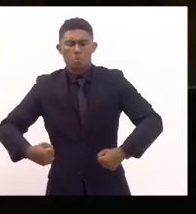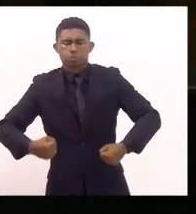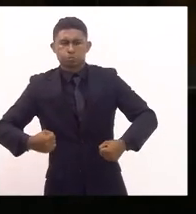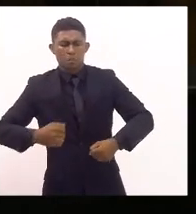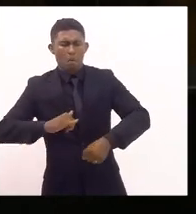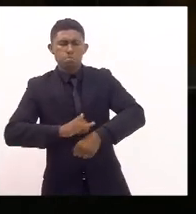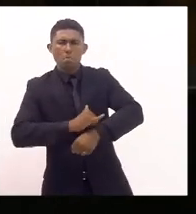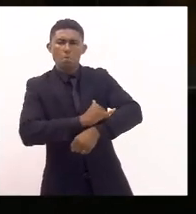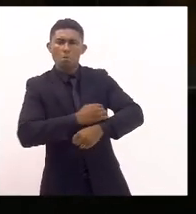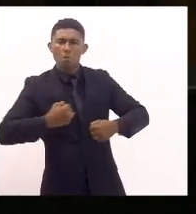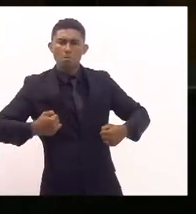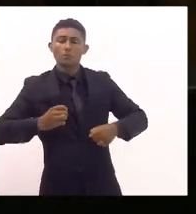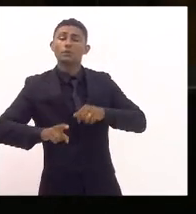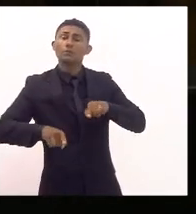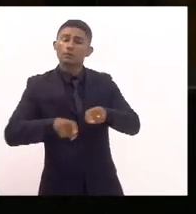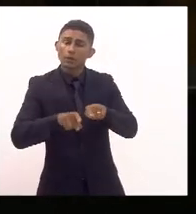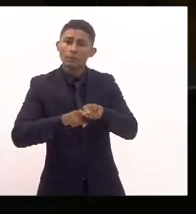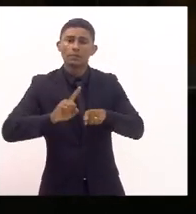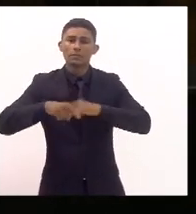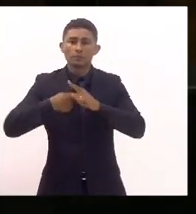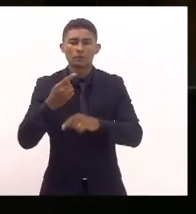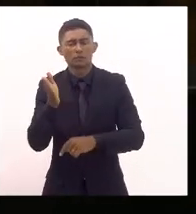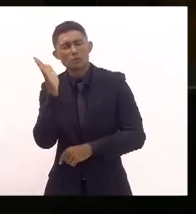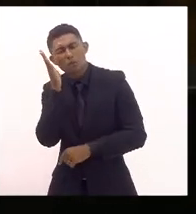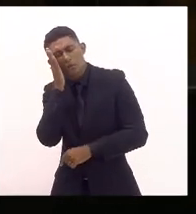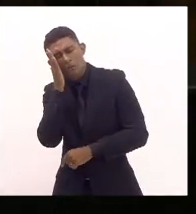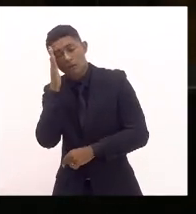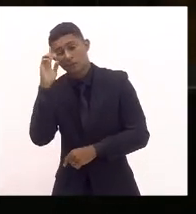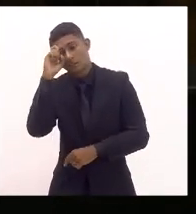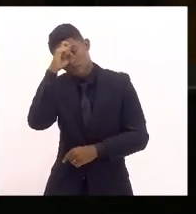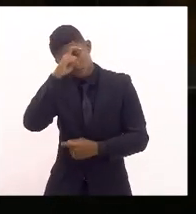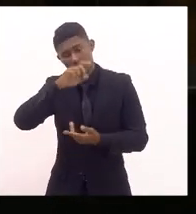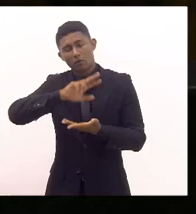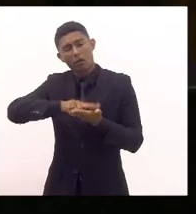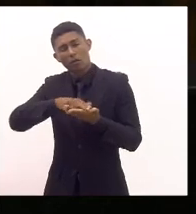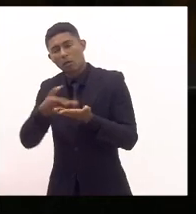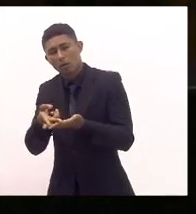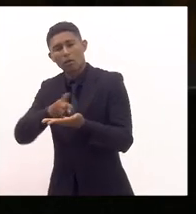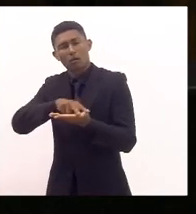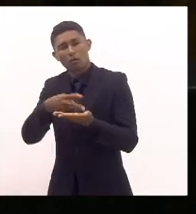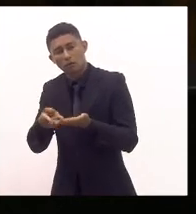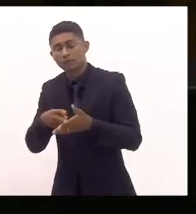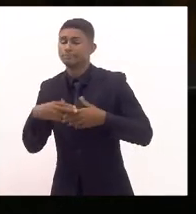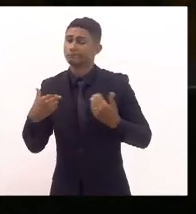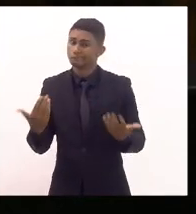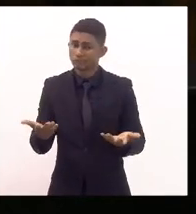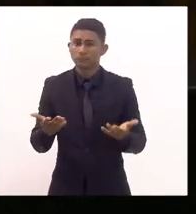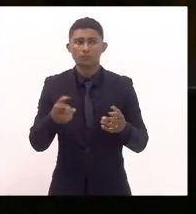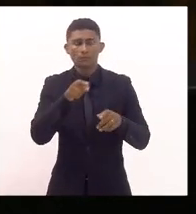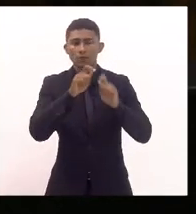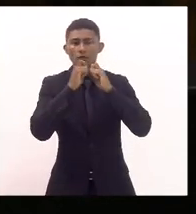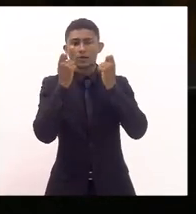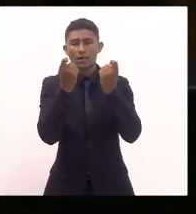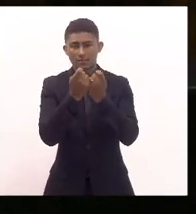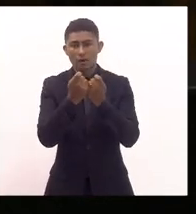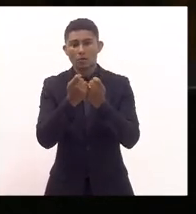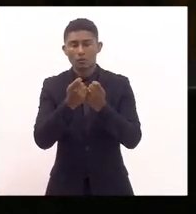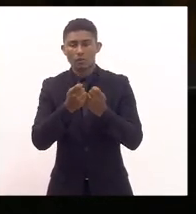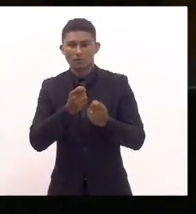dificuldades para dormir e confirma as recomendações da associação americana de Cardiologia